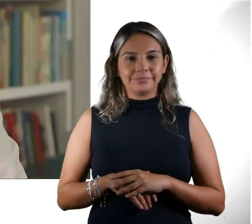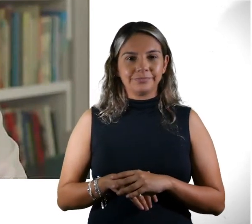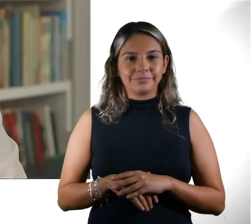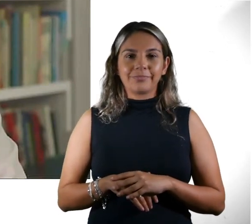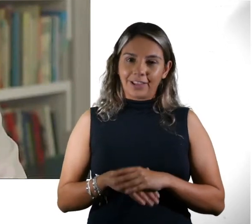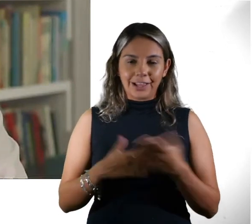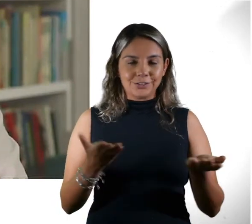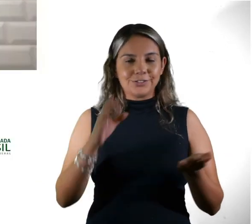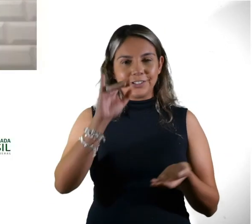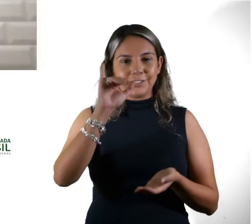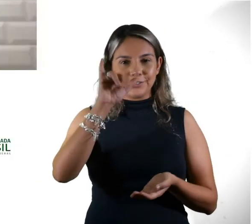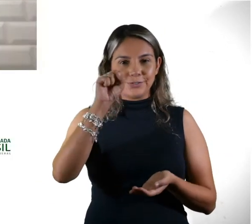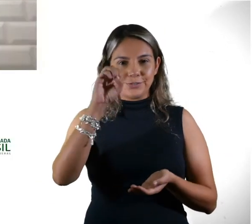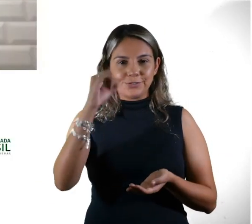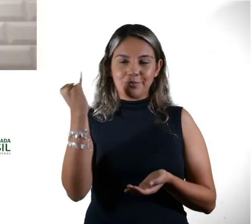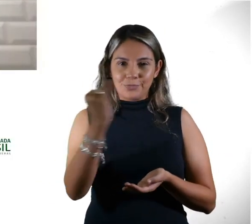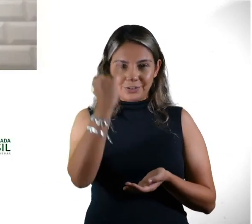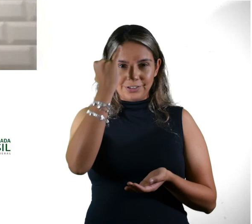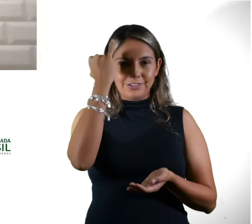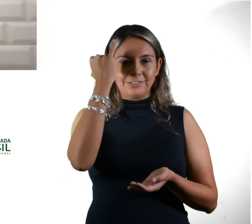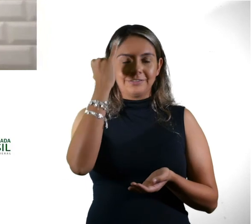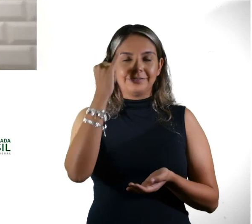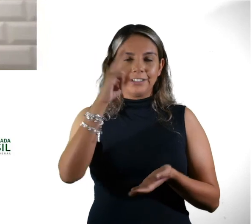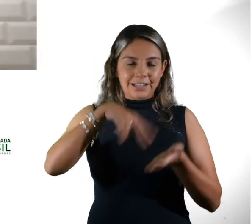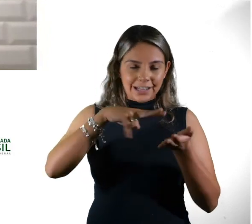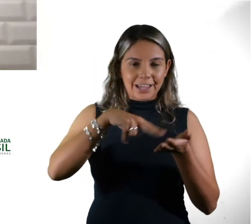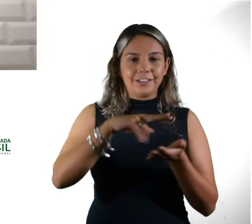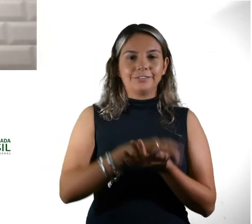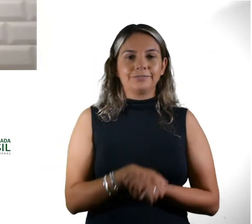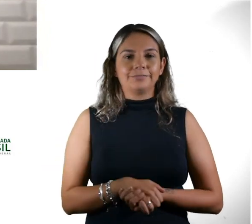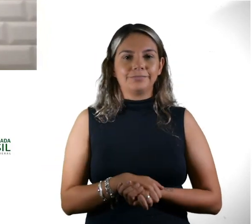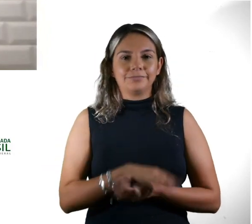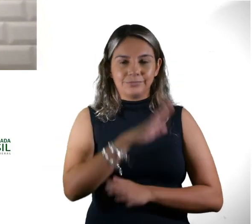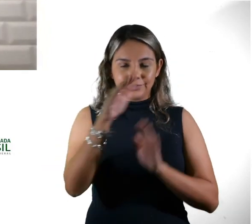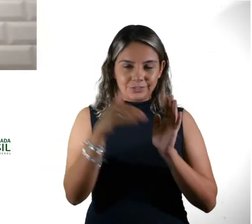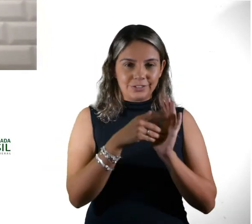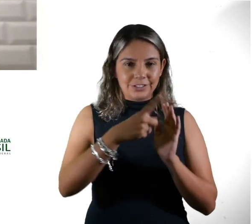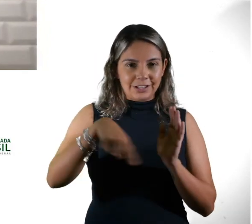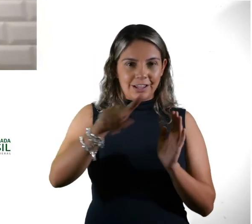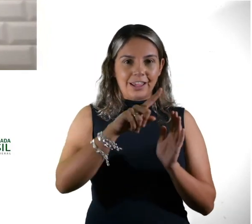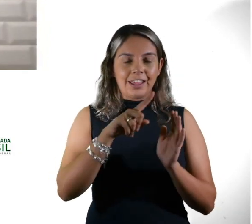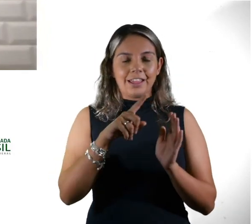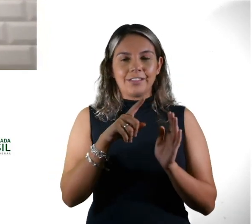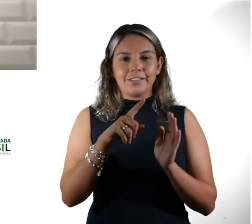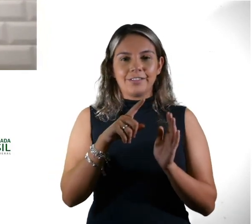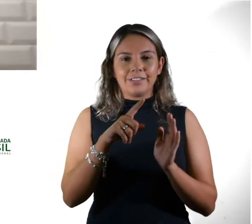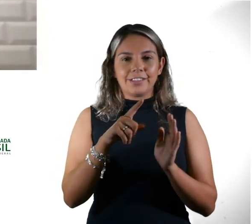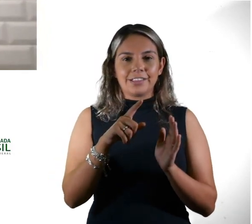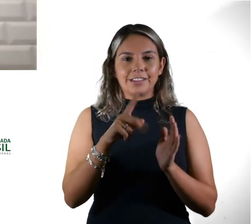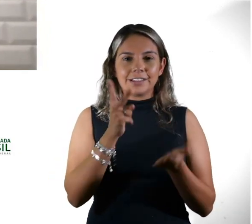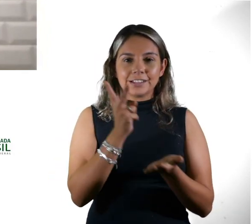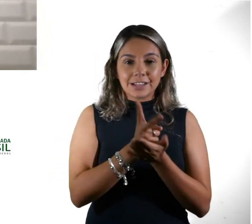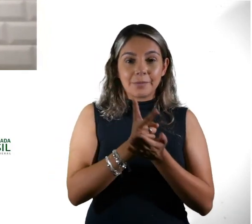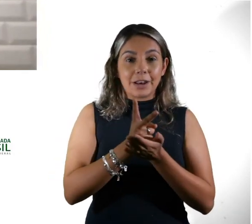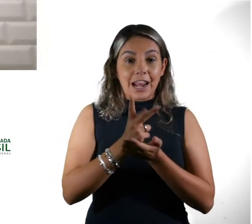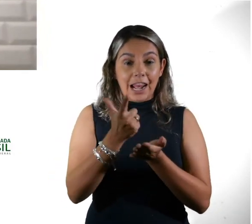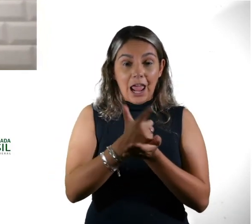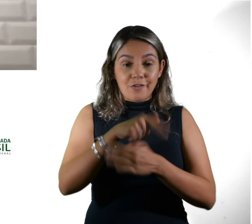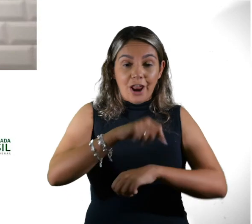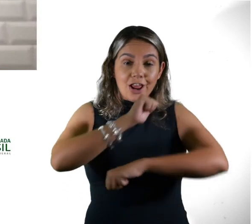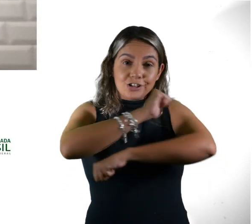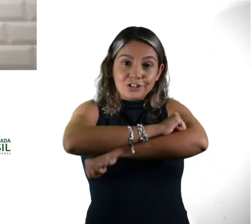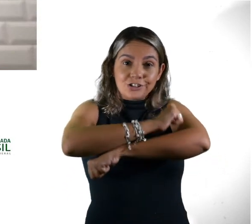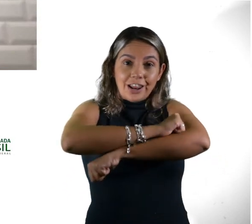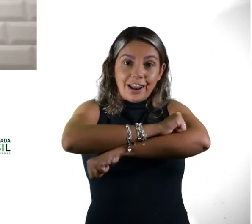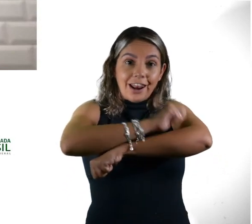É isso. O importante é que, porque os livros, e sobretudo nesta época, né, são sempre janelas sobre